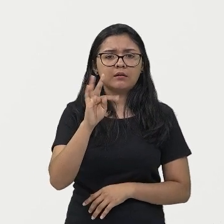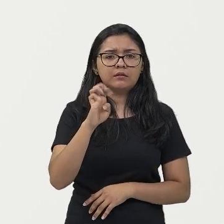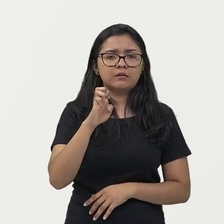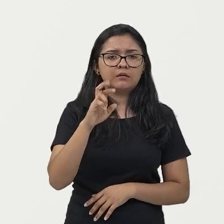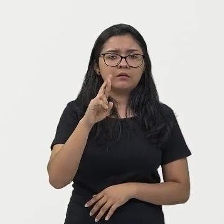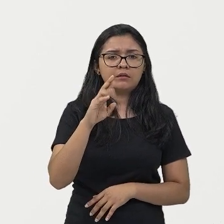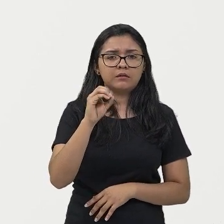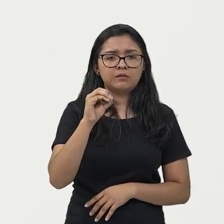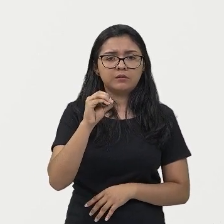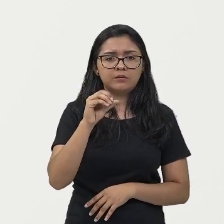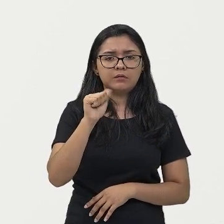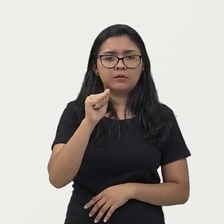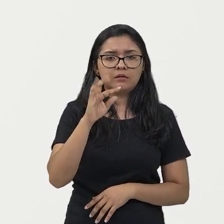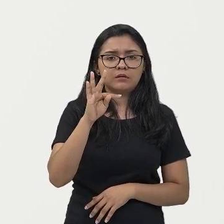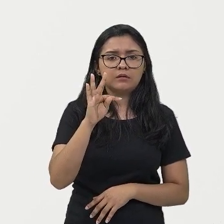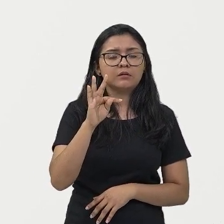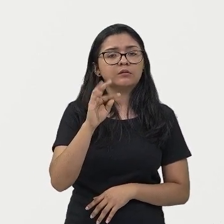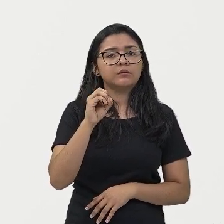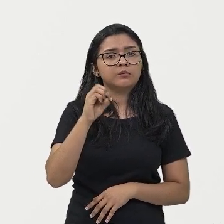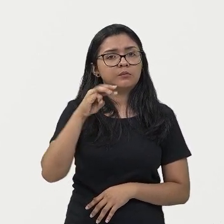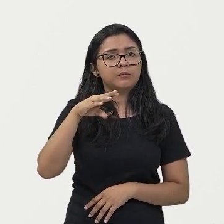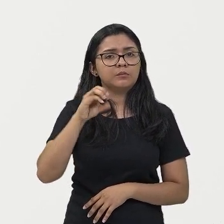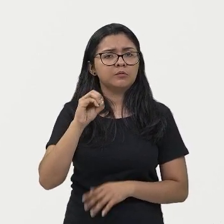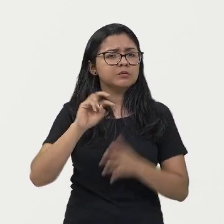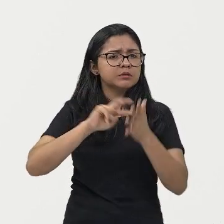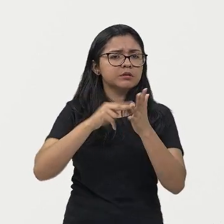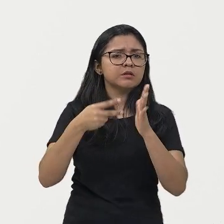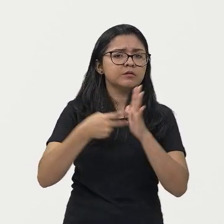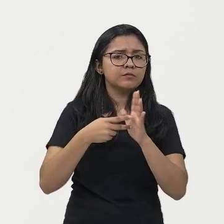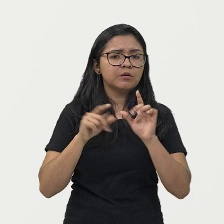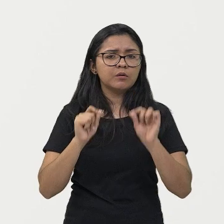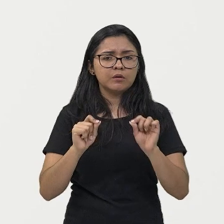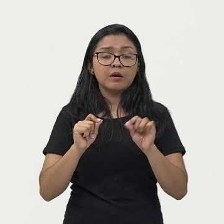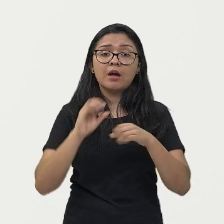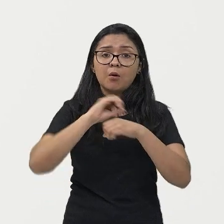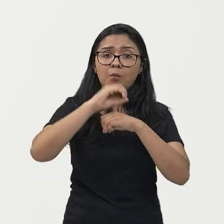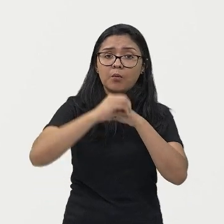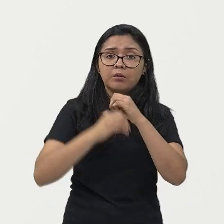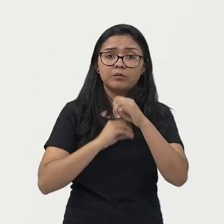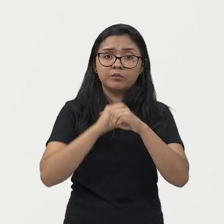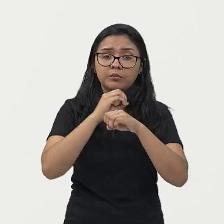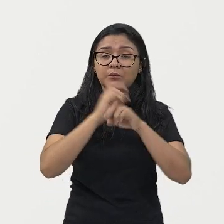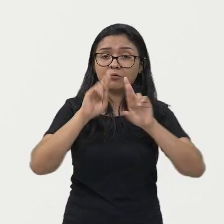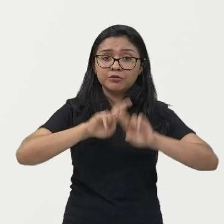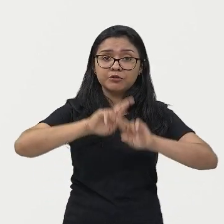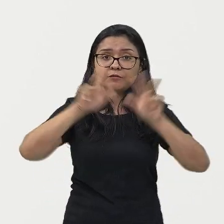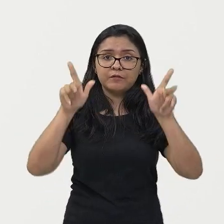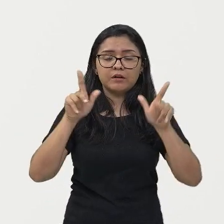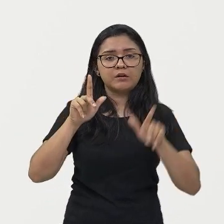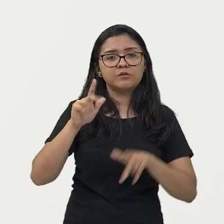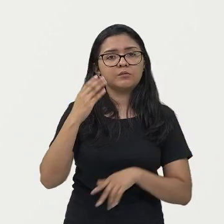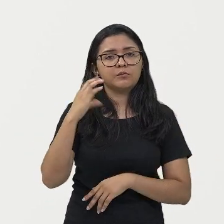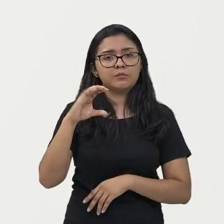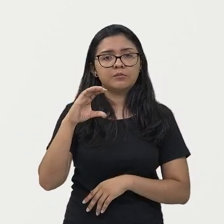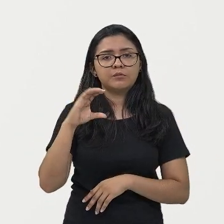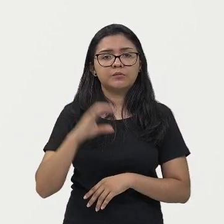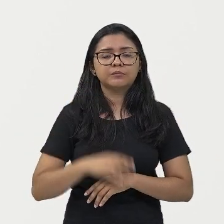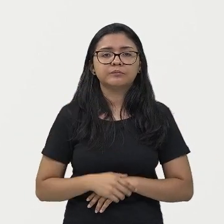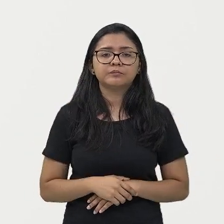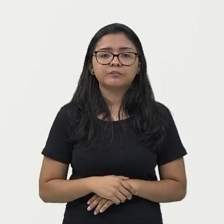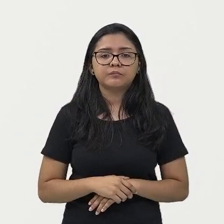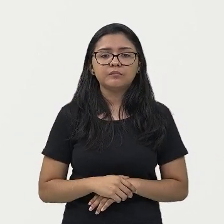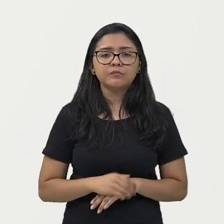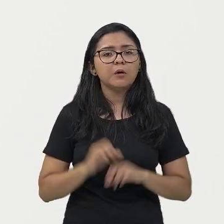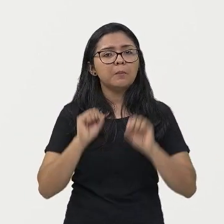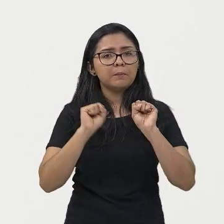heteroátomo? É um átomo diferente do carbono. Pode ser